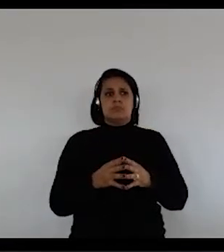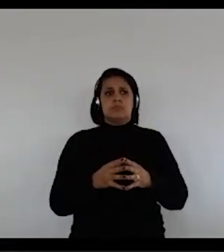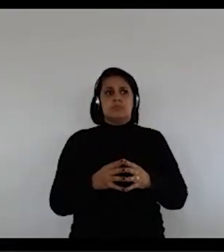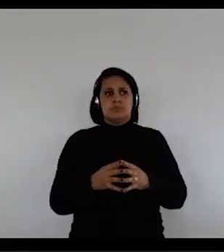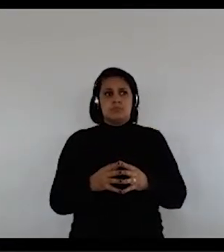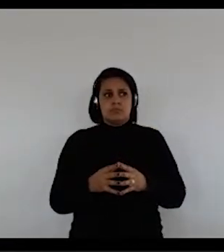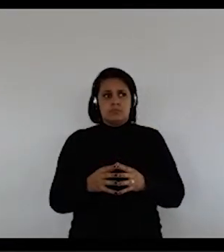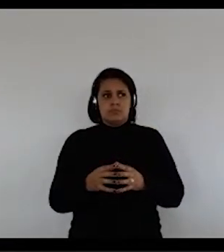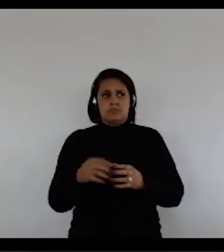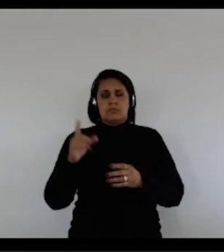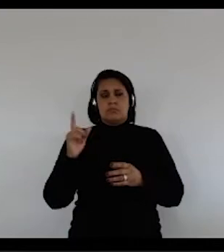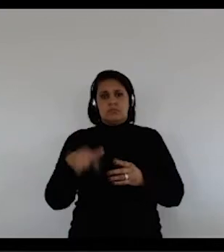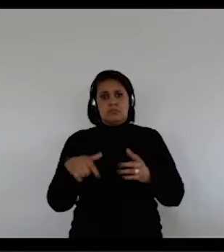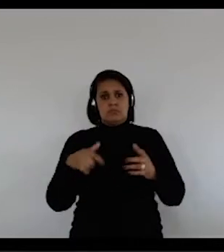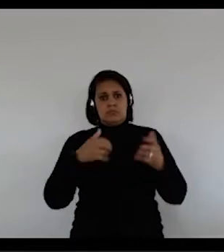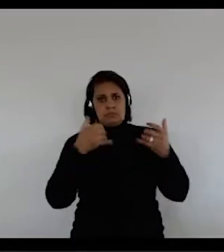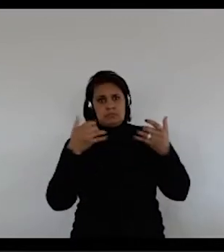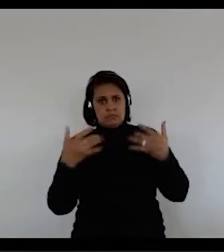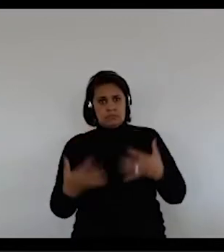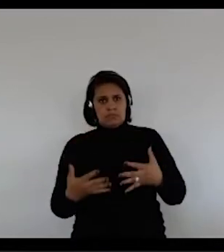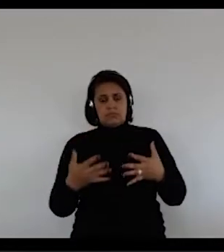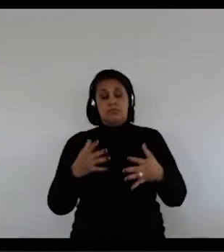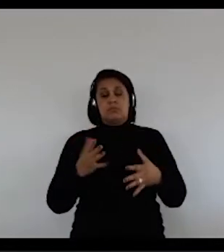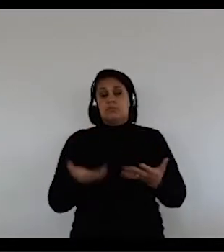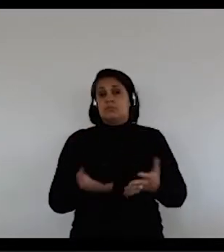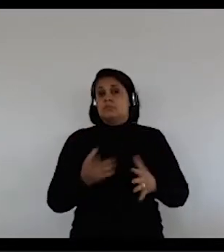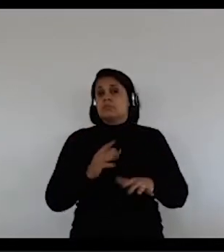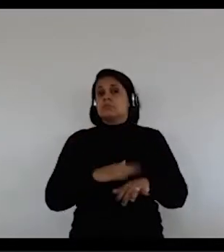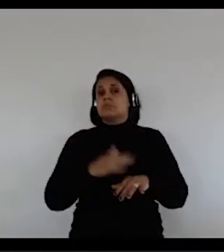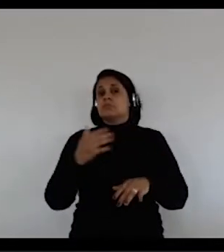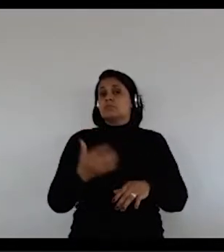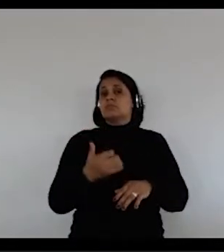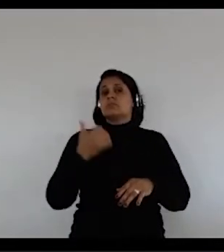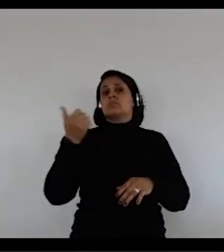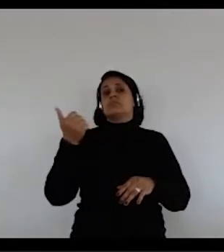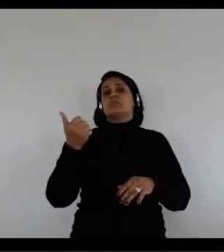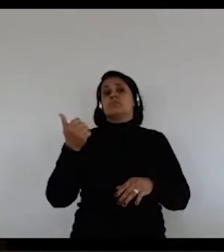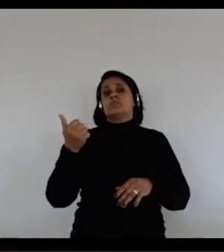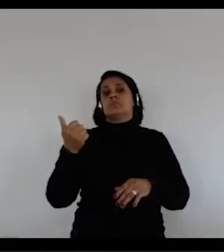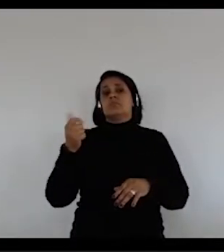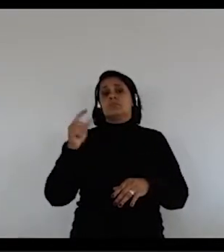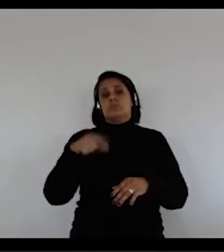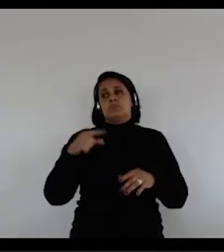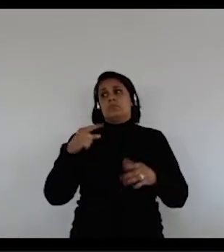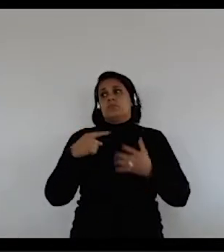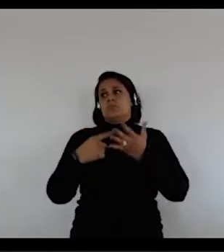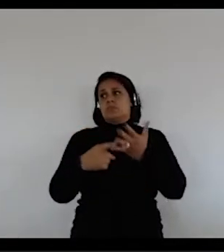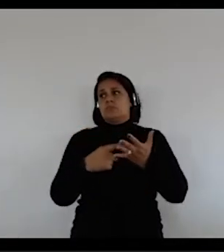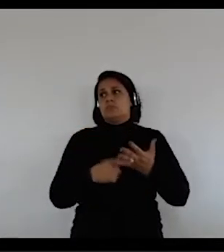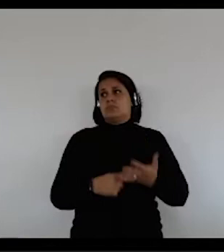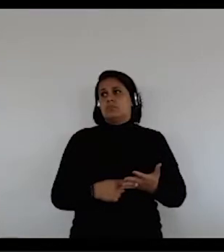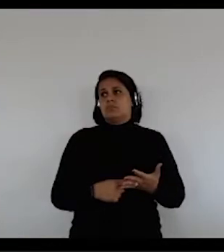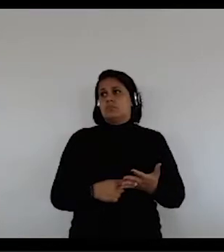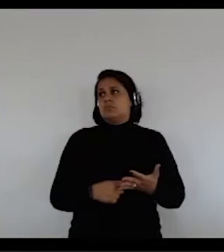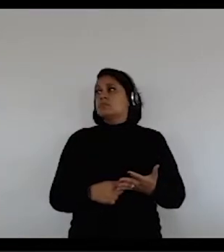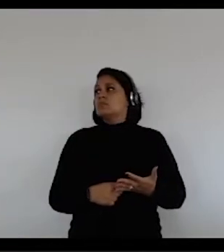diz que a melhor solução é combinar